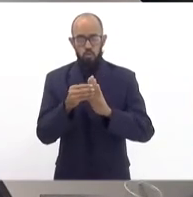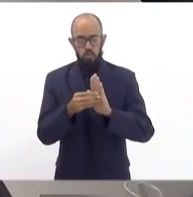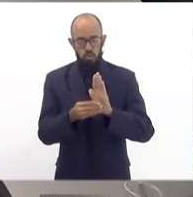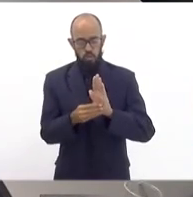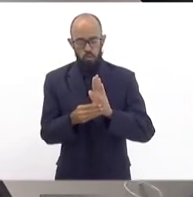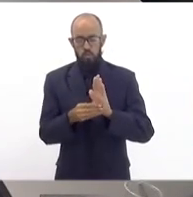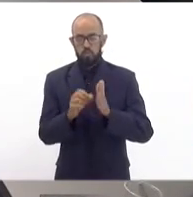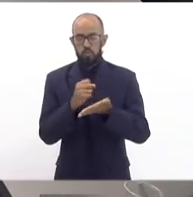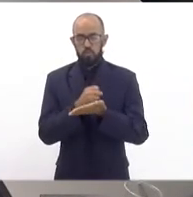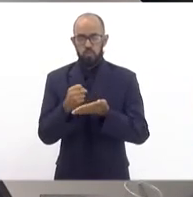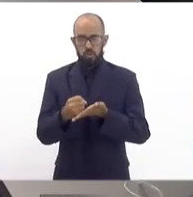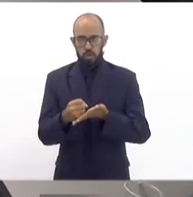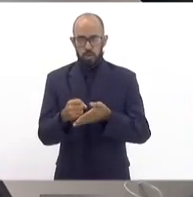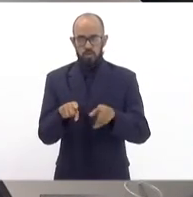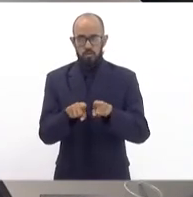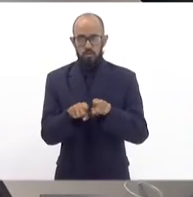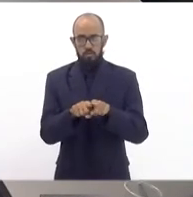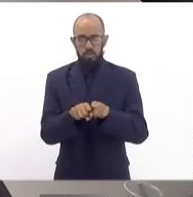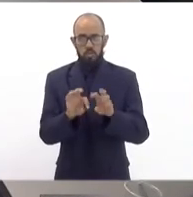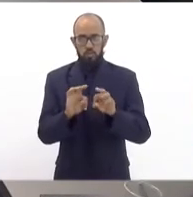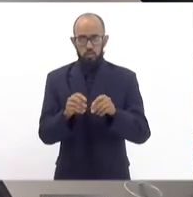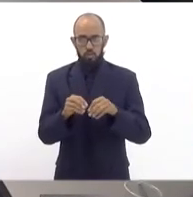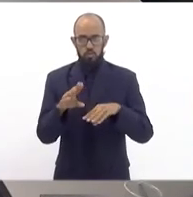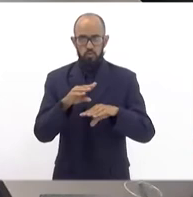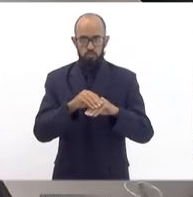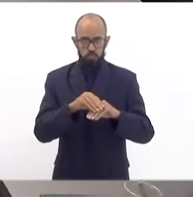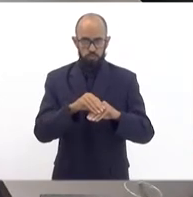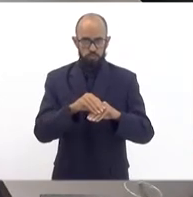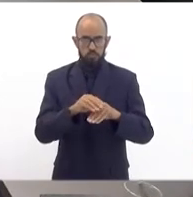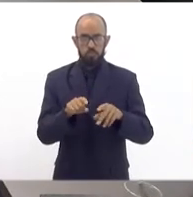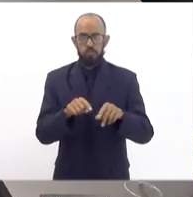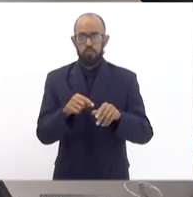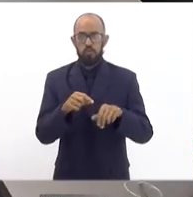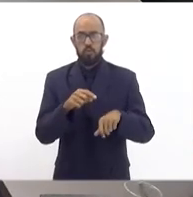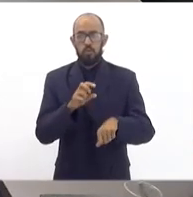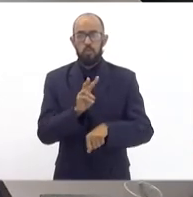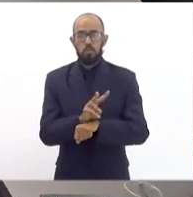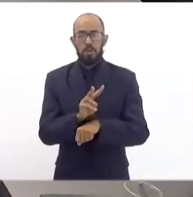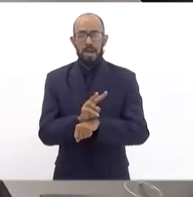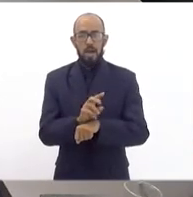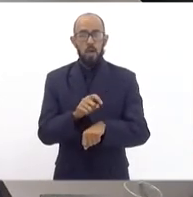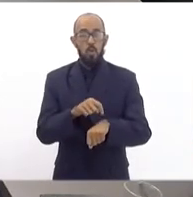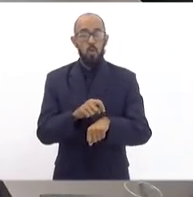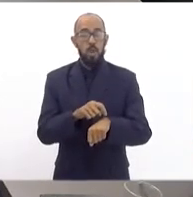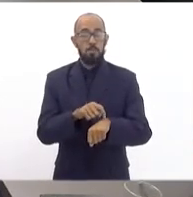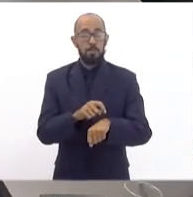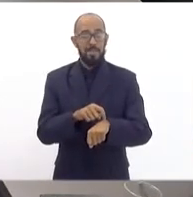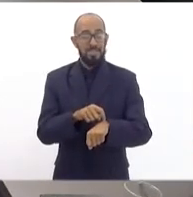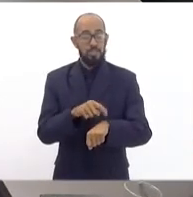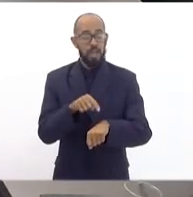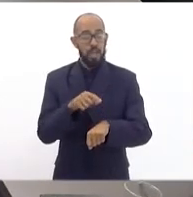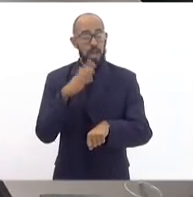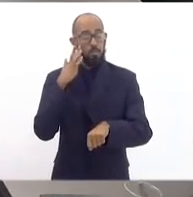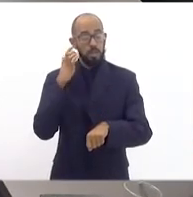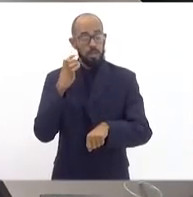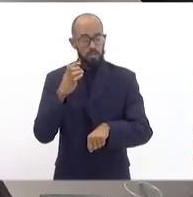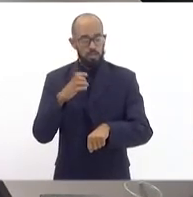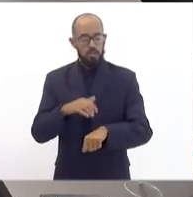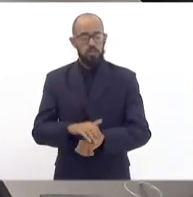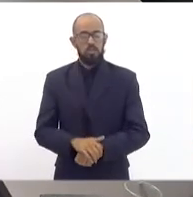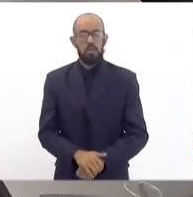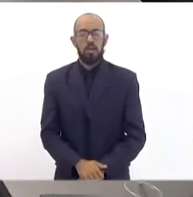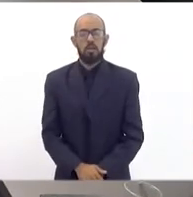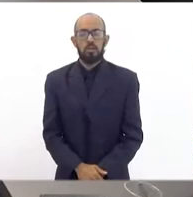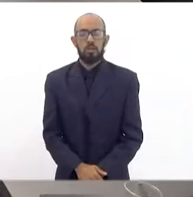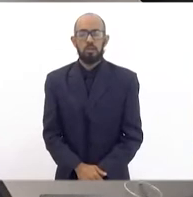de concessão, como também de todos os aditivos. O prazo é até amanhã, a entrega dessa documentação à CPI. Assim